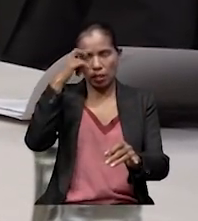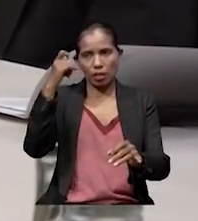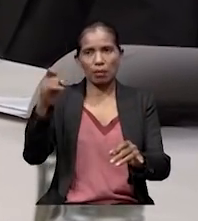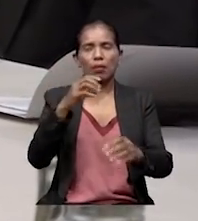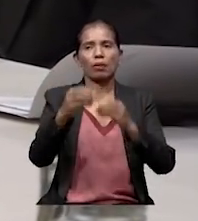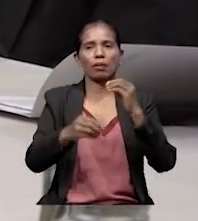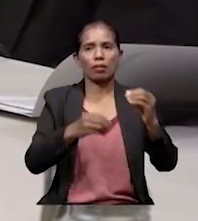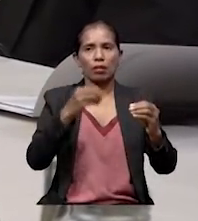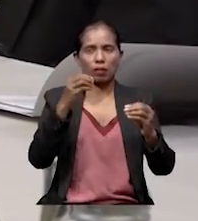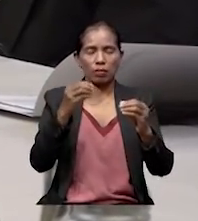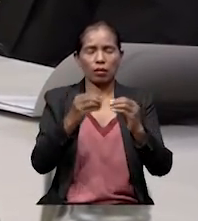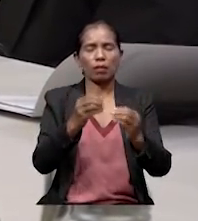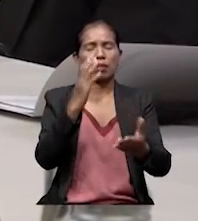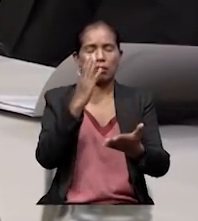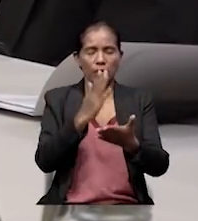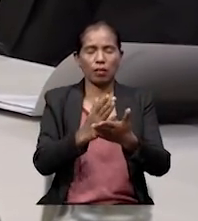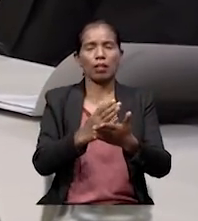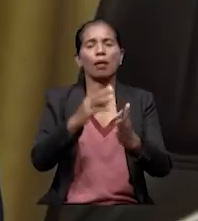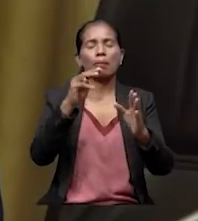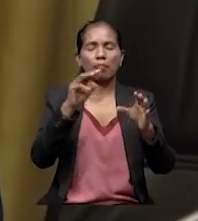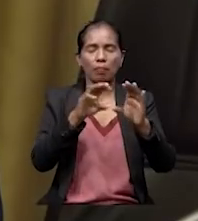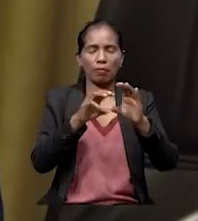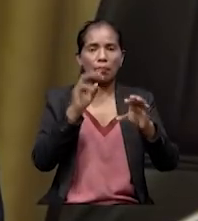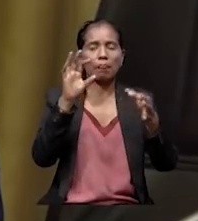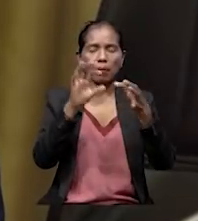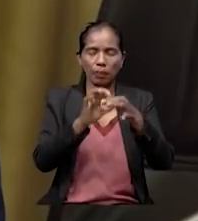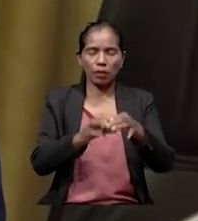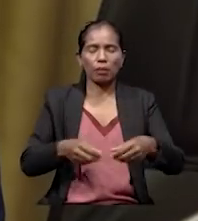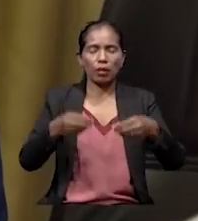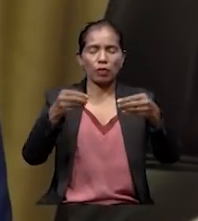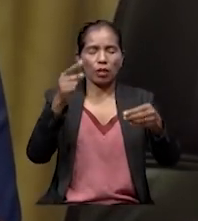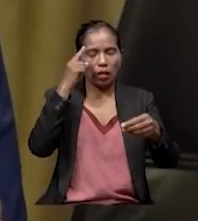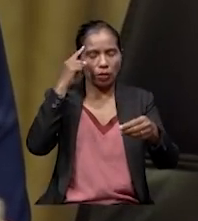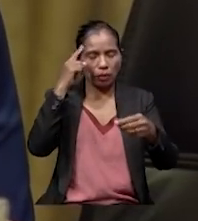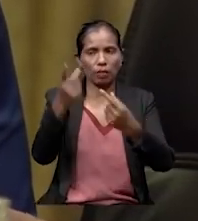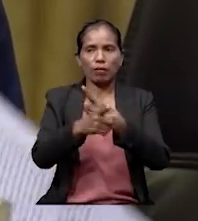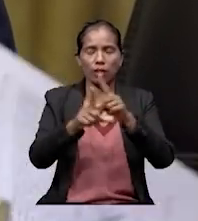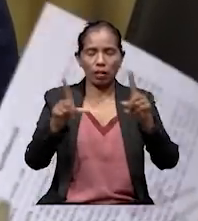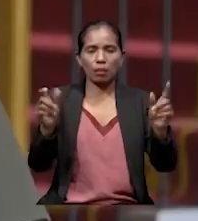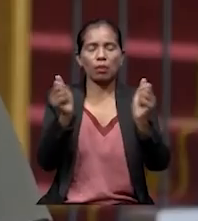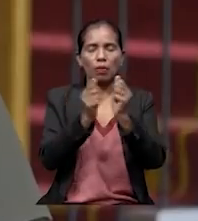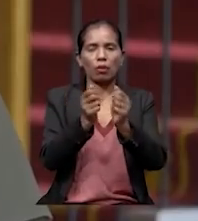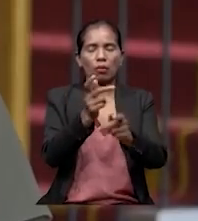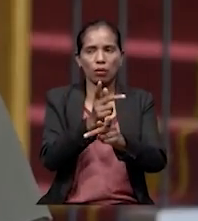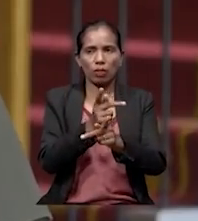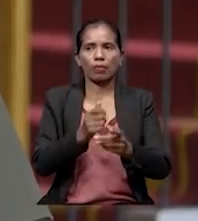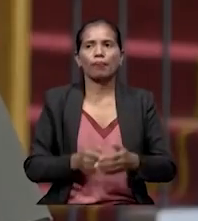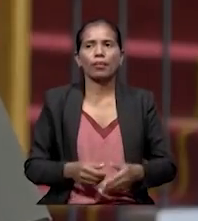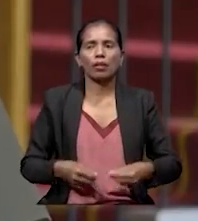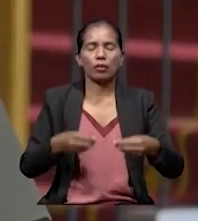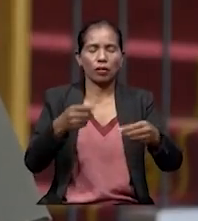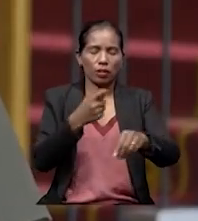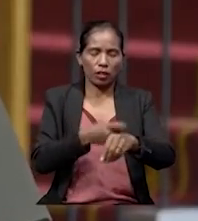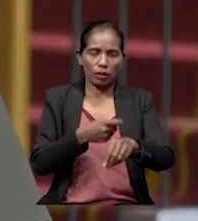com a banhia exoneração, no ne membro Sira, Bele forra noem, ne bel livre, no seguro. O tempo ba chefe